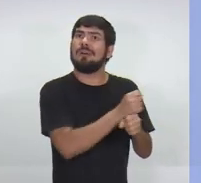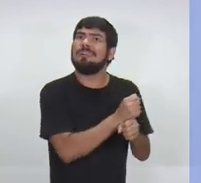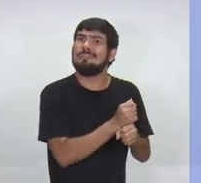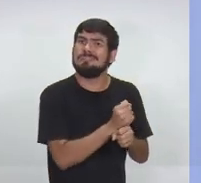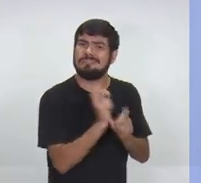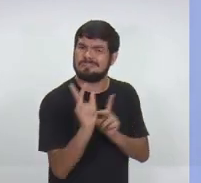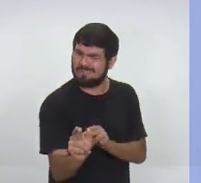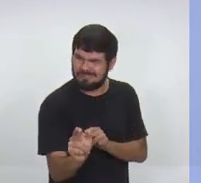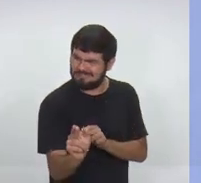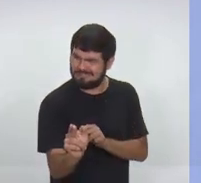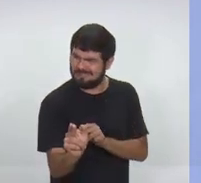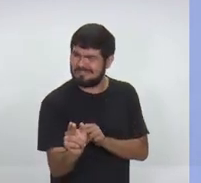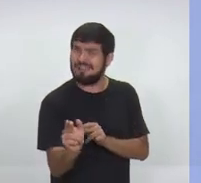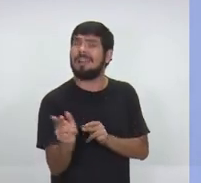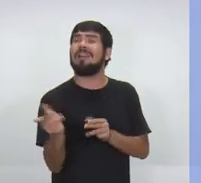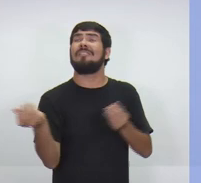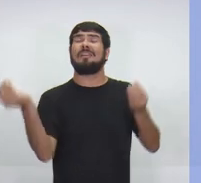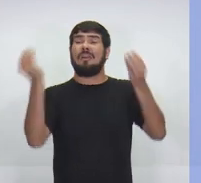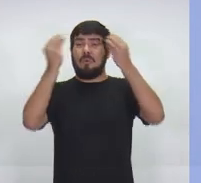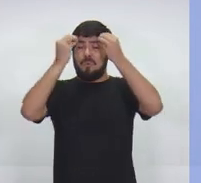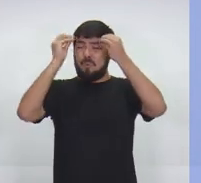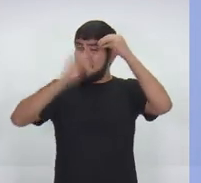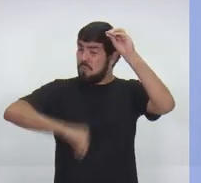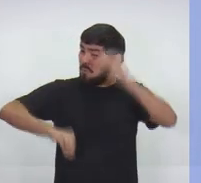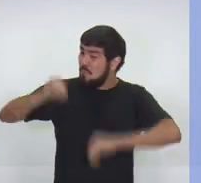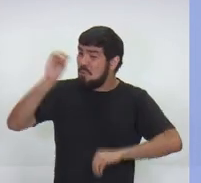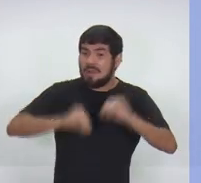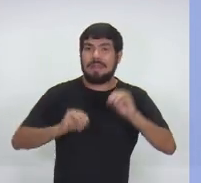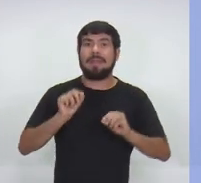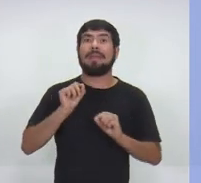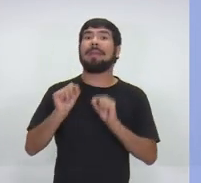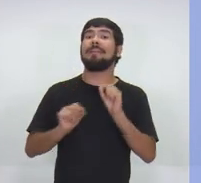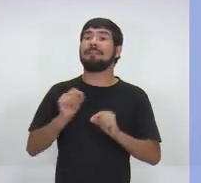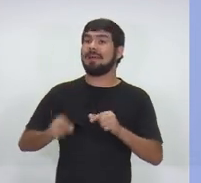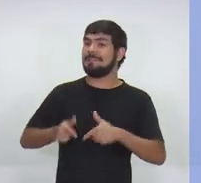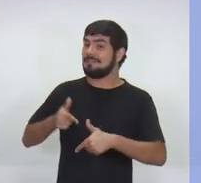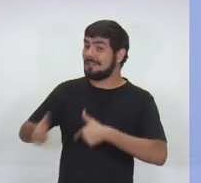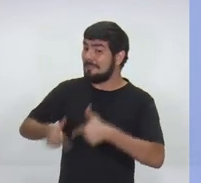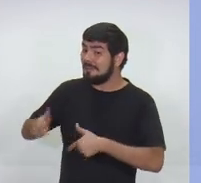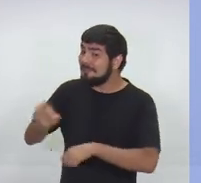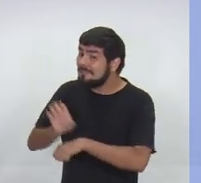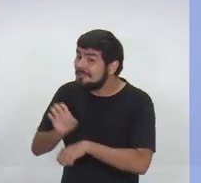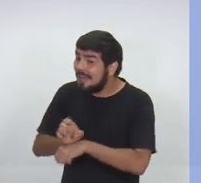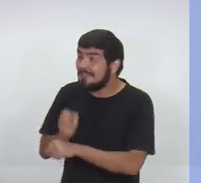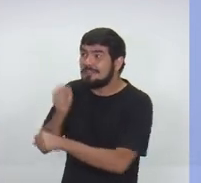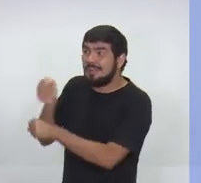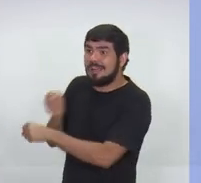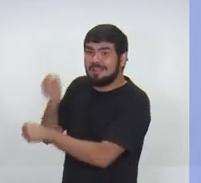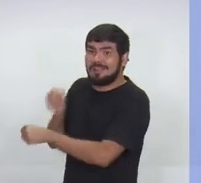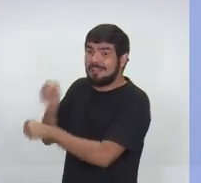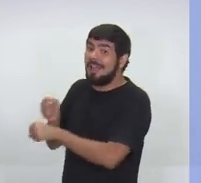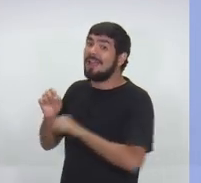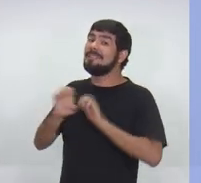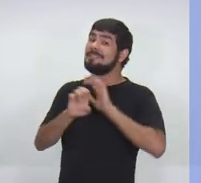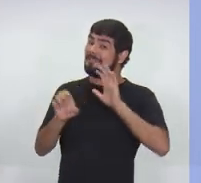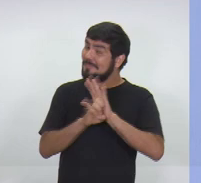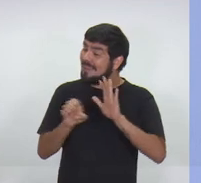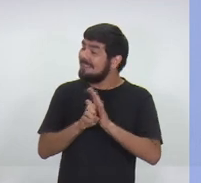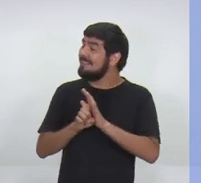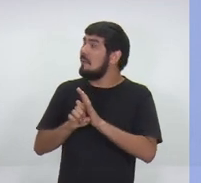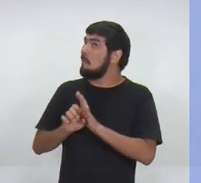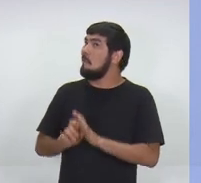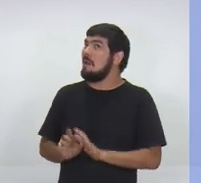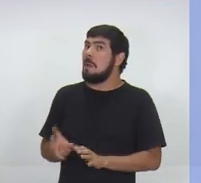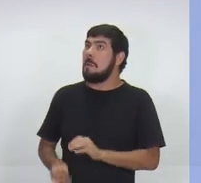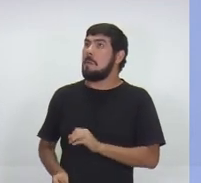e que está trabalhando pelo estado que está fazendo obras do estado vai levar calote vai levar calote